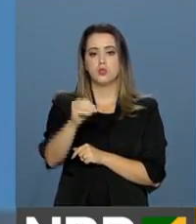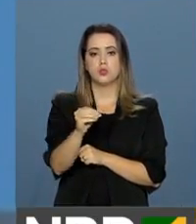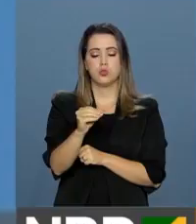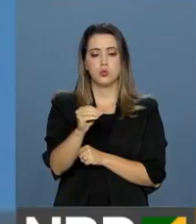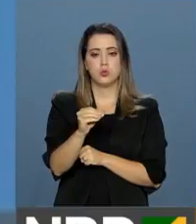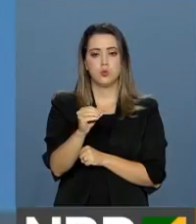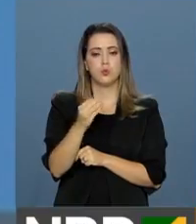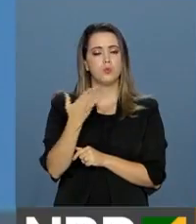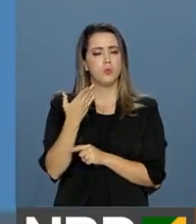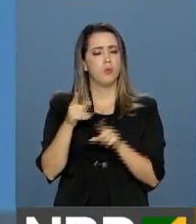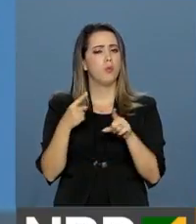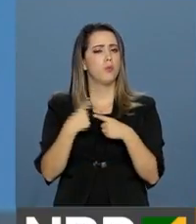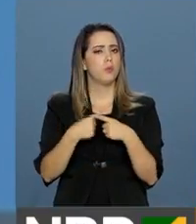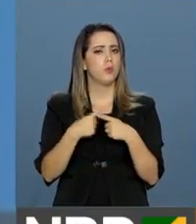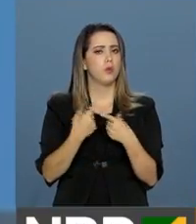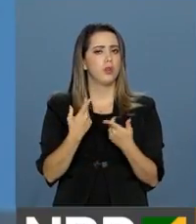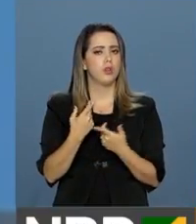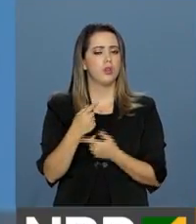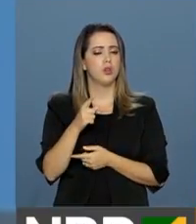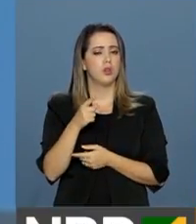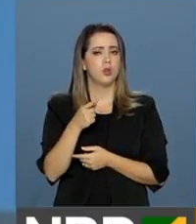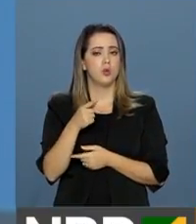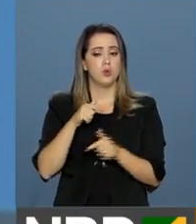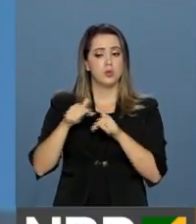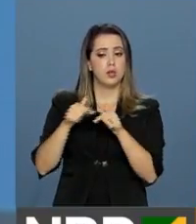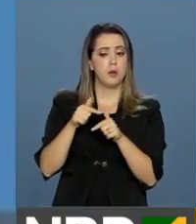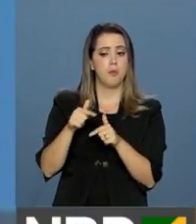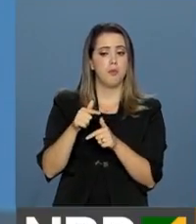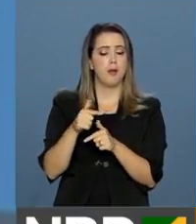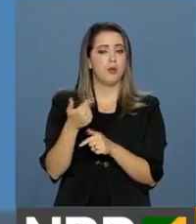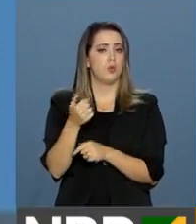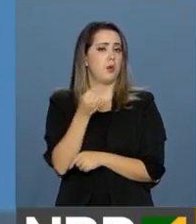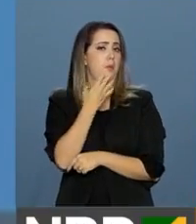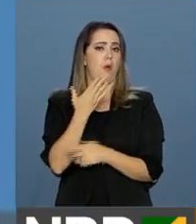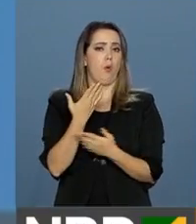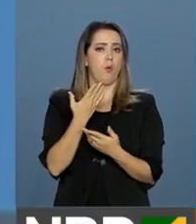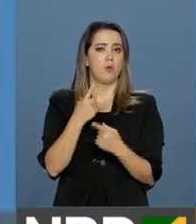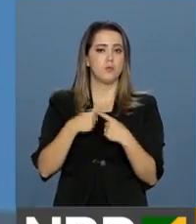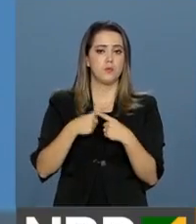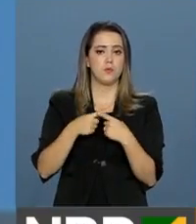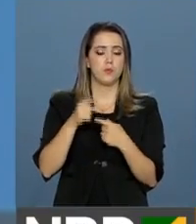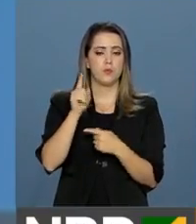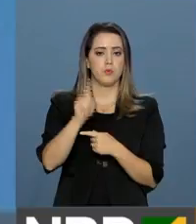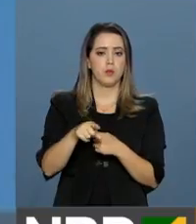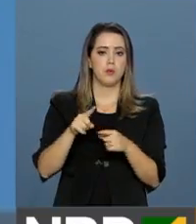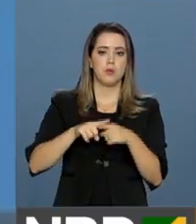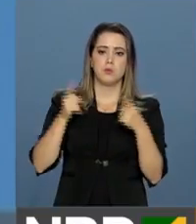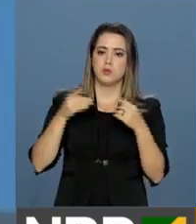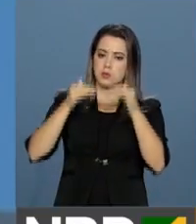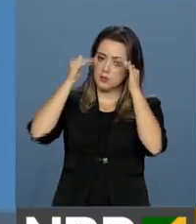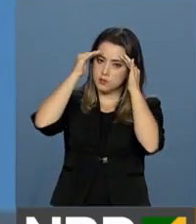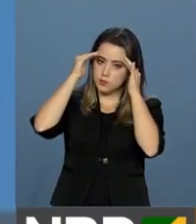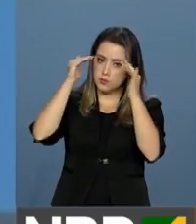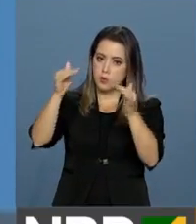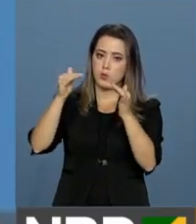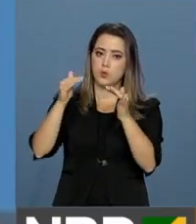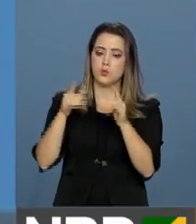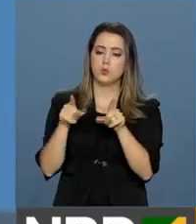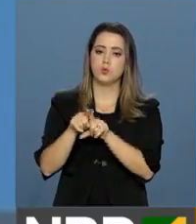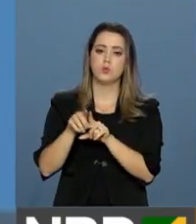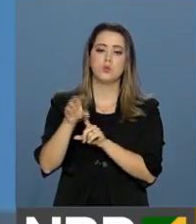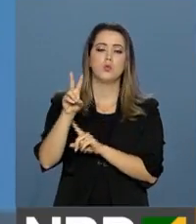considerada uma coisa indigna o que se recebia era o humor é uma honraria e daí até a expressão